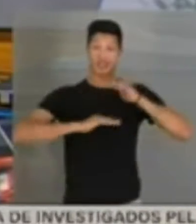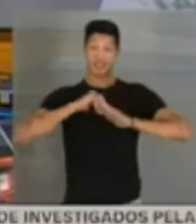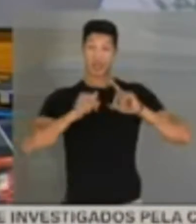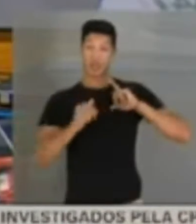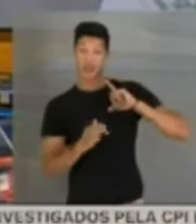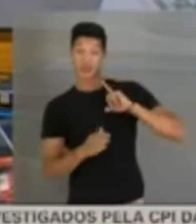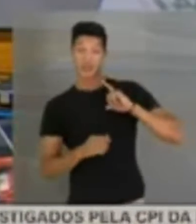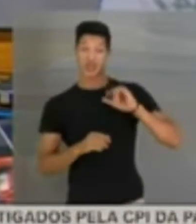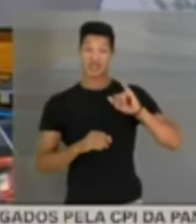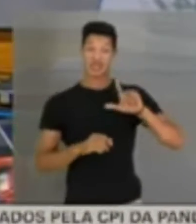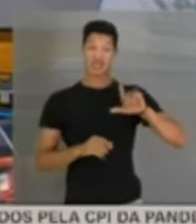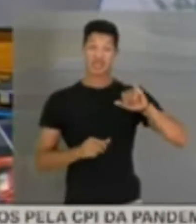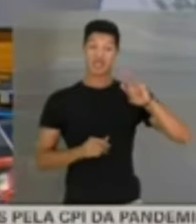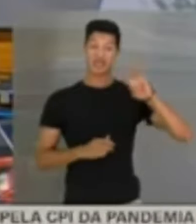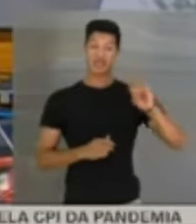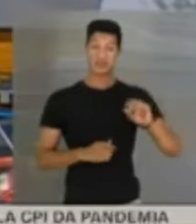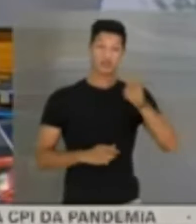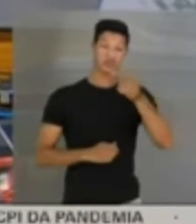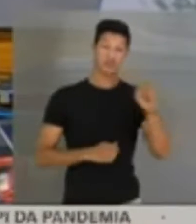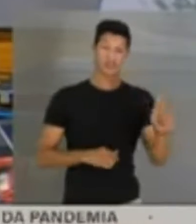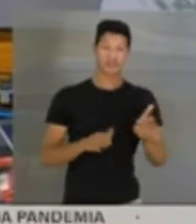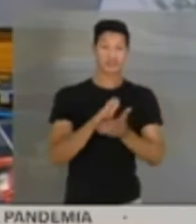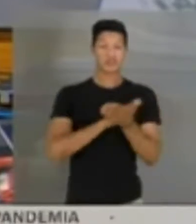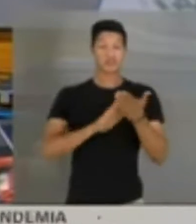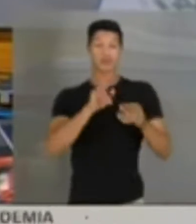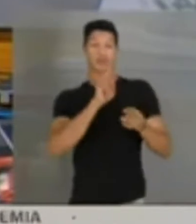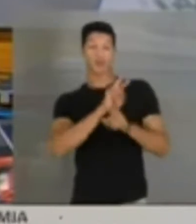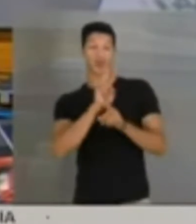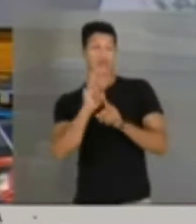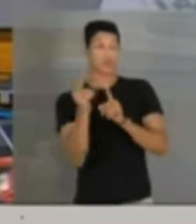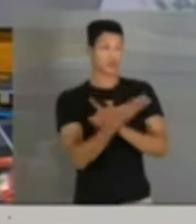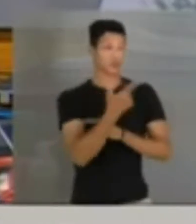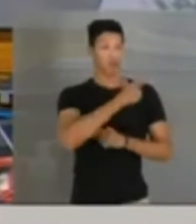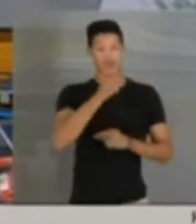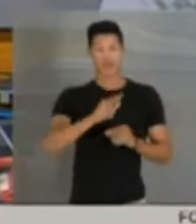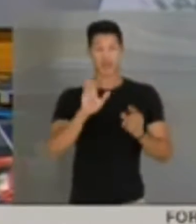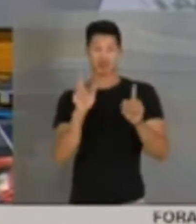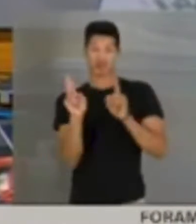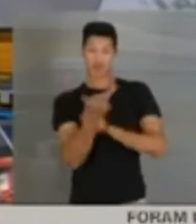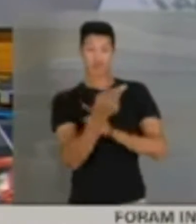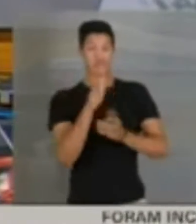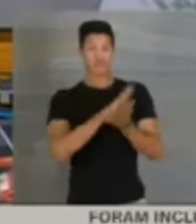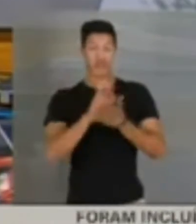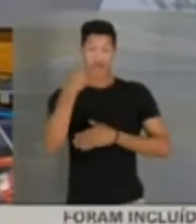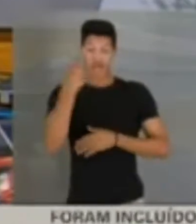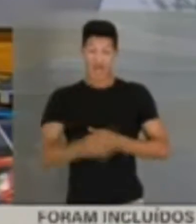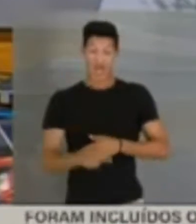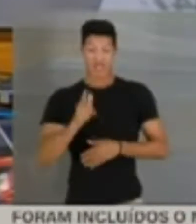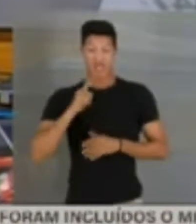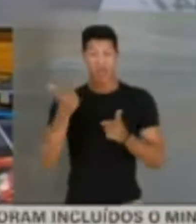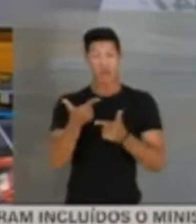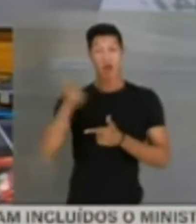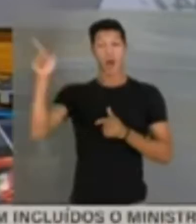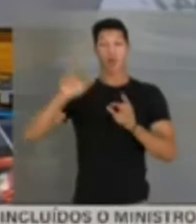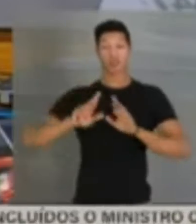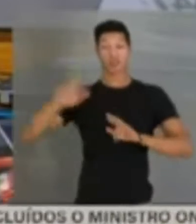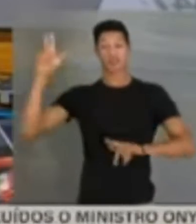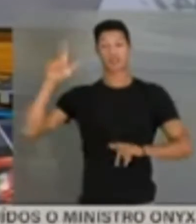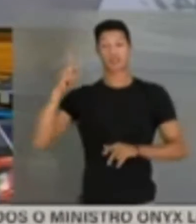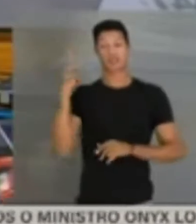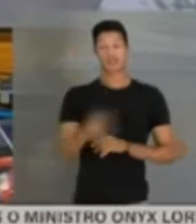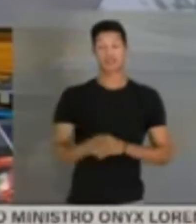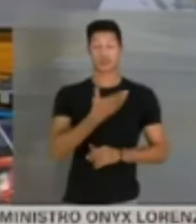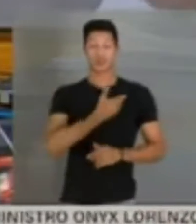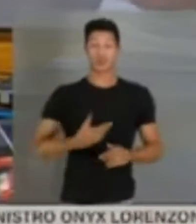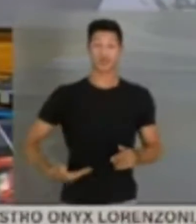ou tenha praticado ilícitos, não há proteção, não há blindagem. Aqui está outra diferença